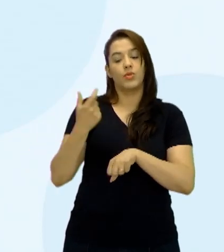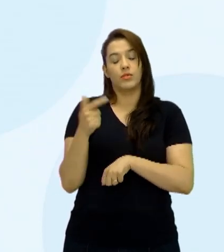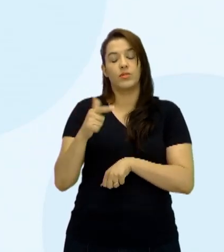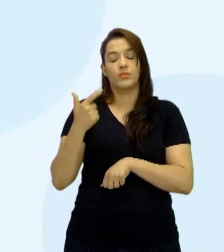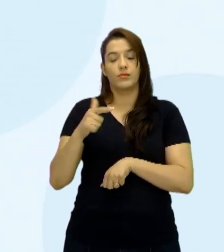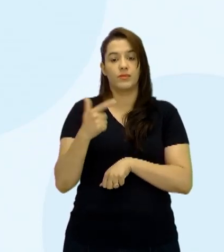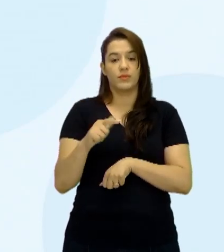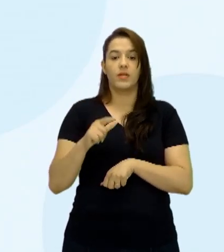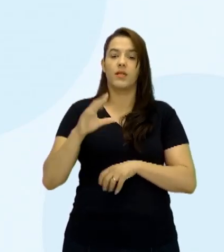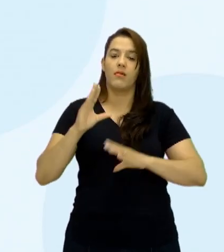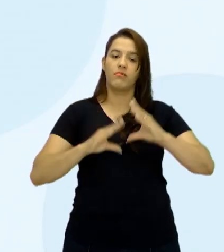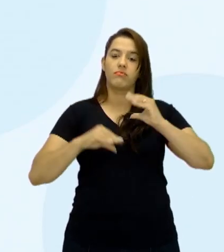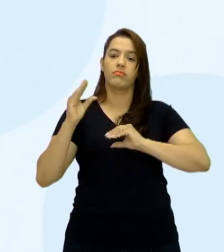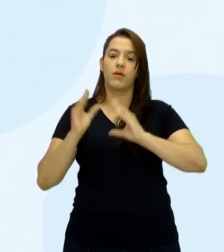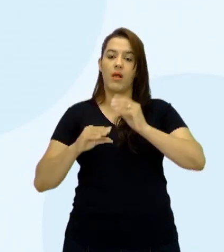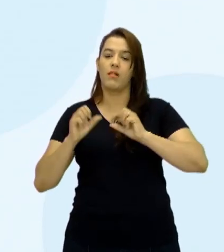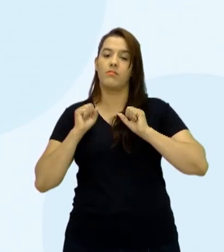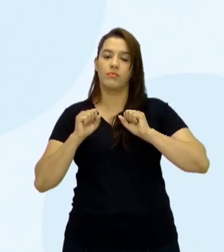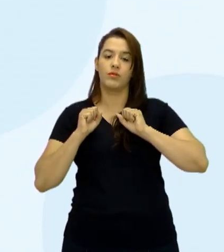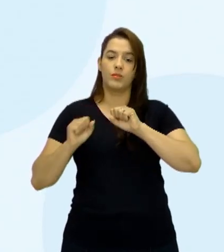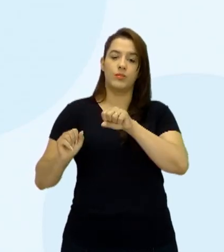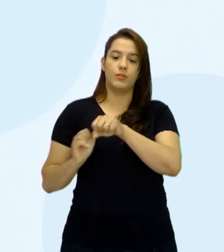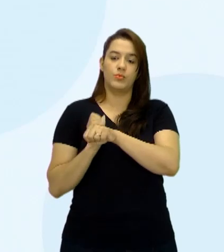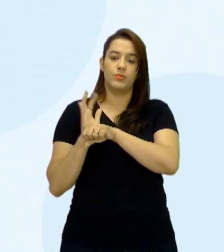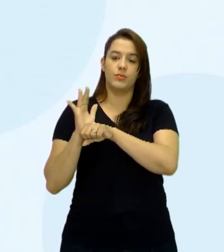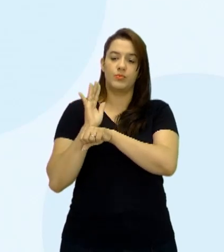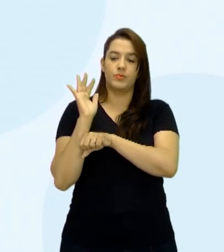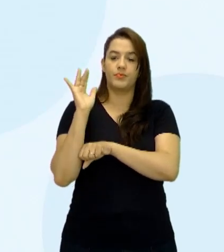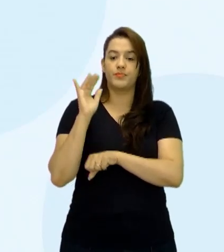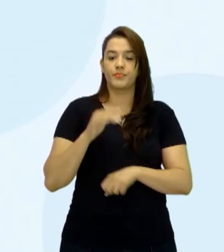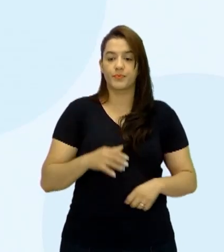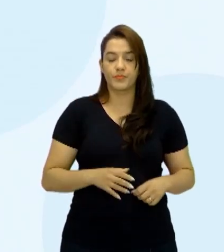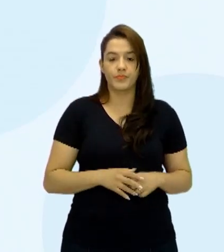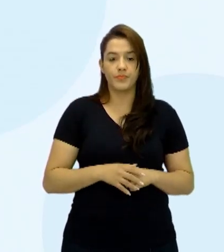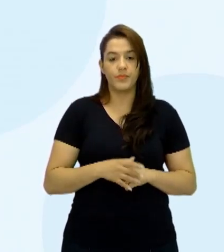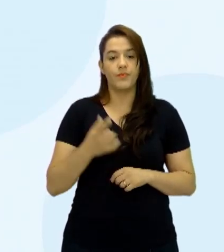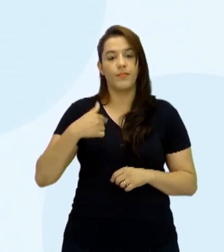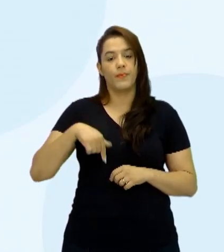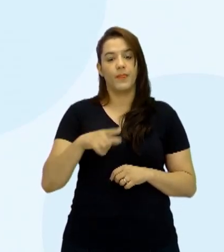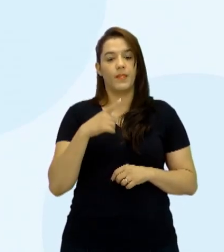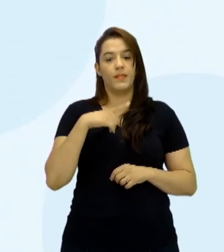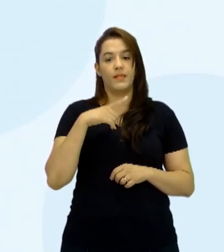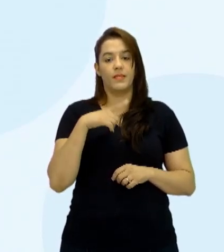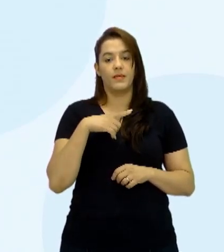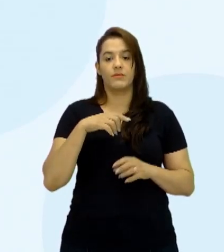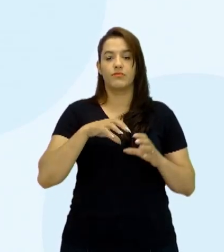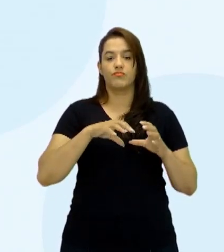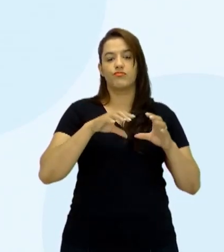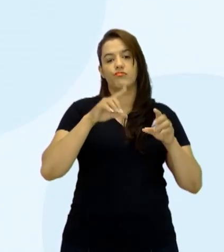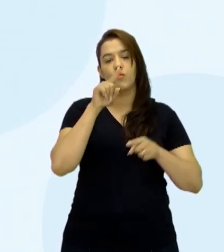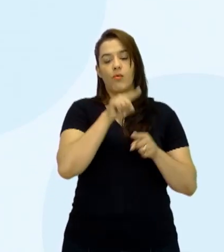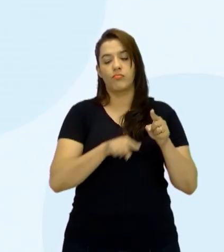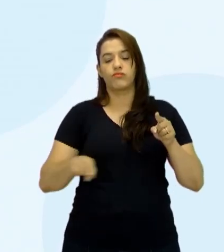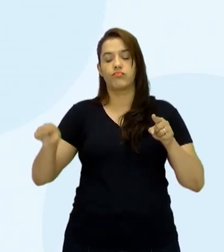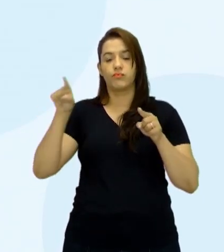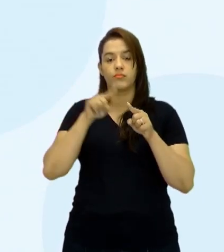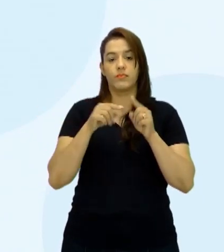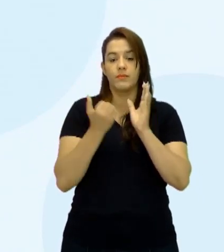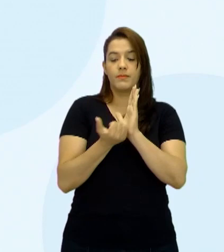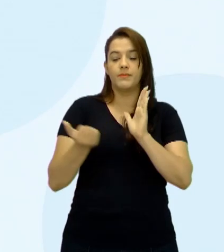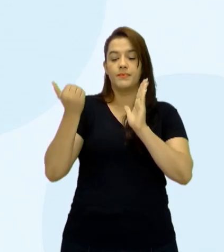certa viscosidade e ela pode fluir. Como a gente tem um processo chamado convecção, a parte mais